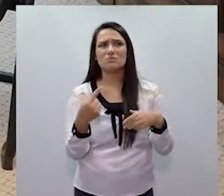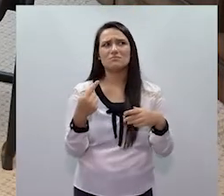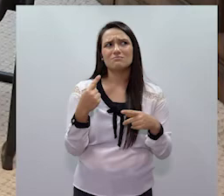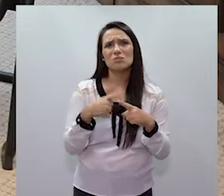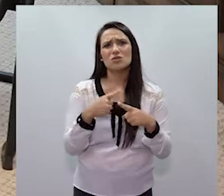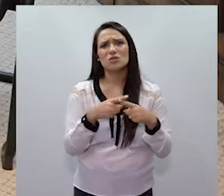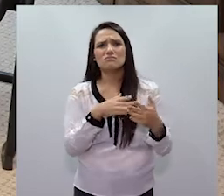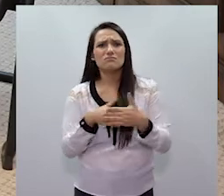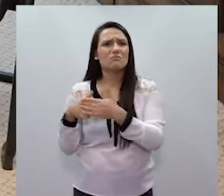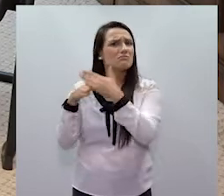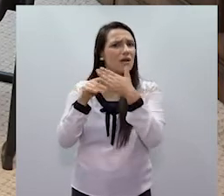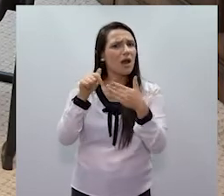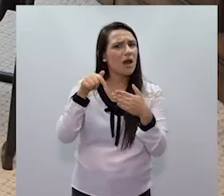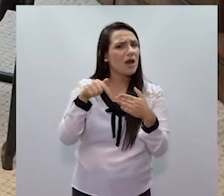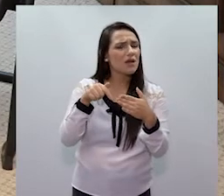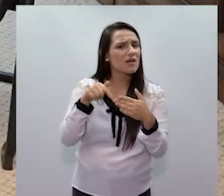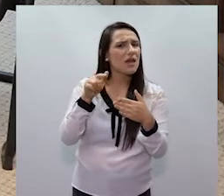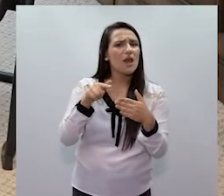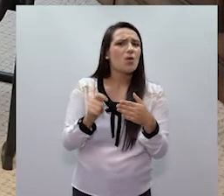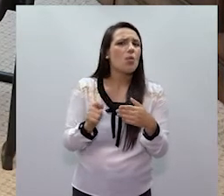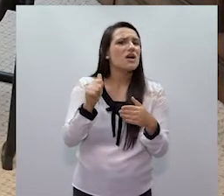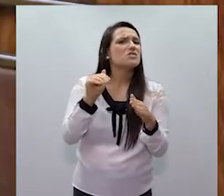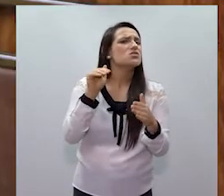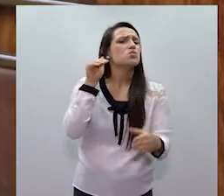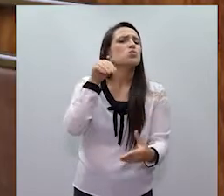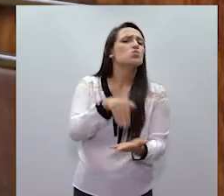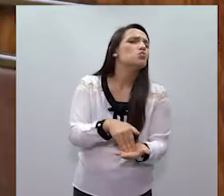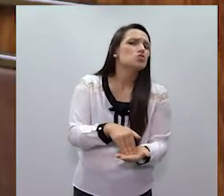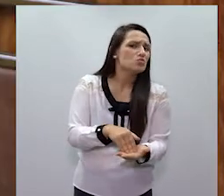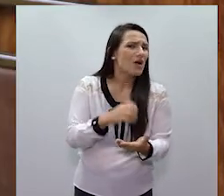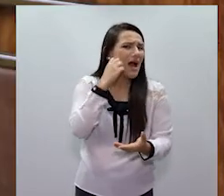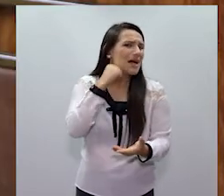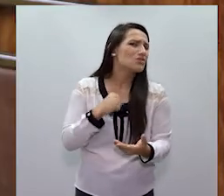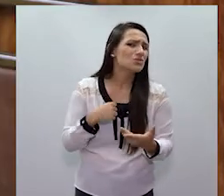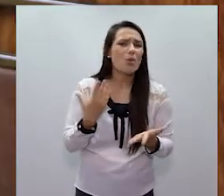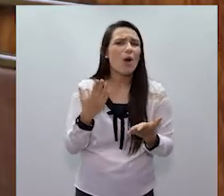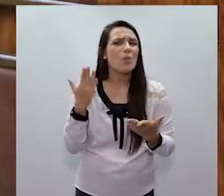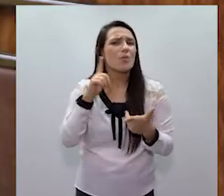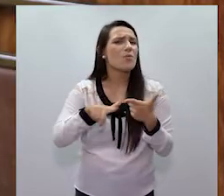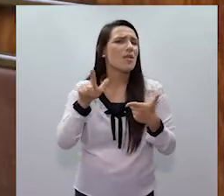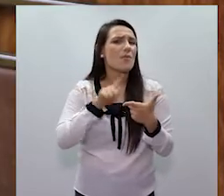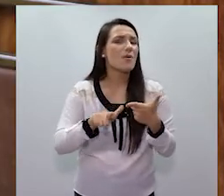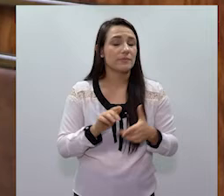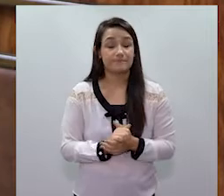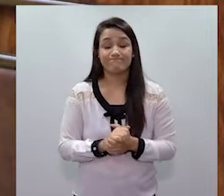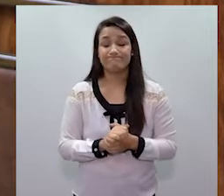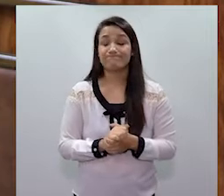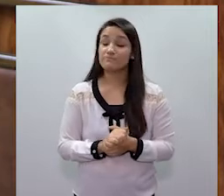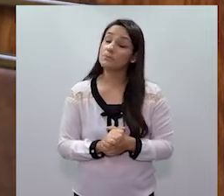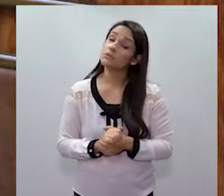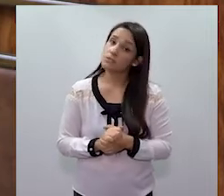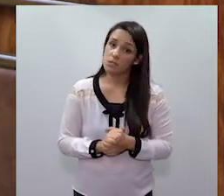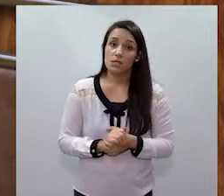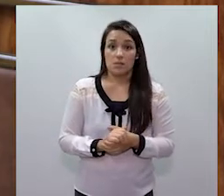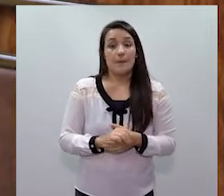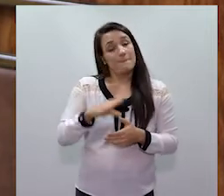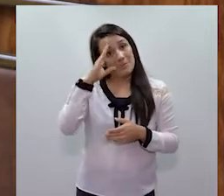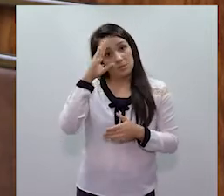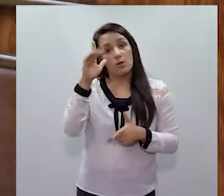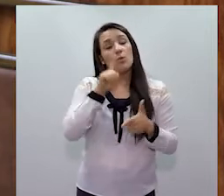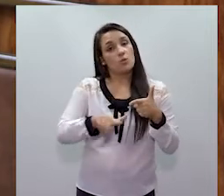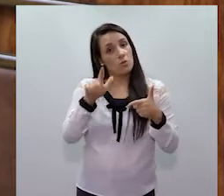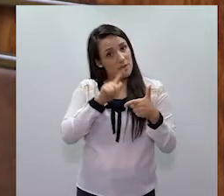obstáculos encontrados por aqui? Bem, aqui no Mato Grosso do Sul, as principais dificuldades que nós temos para que as